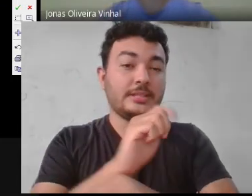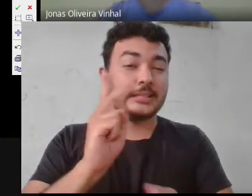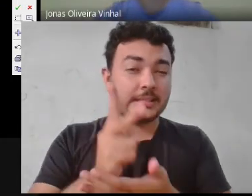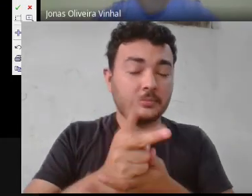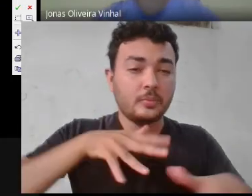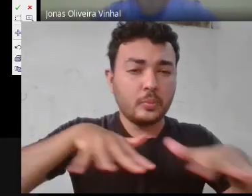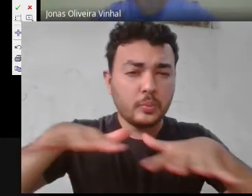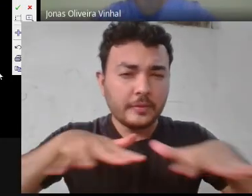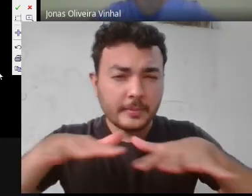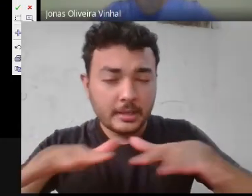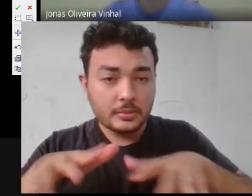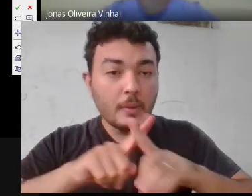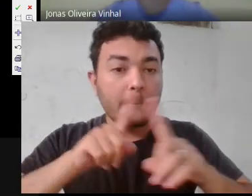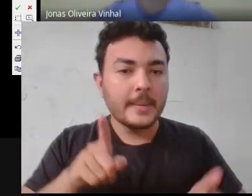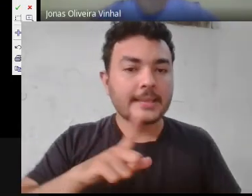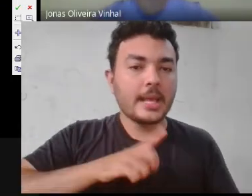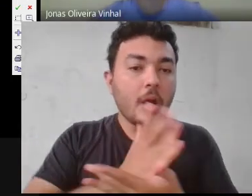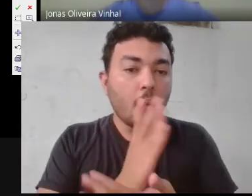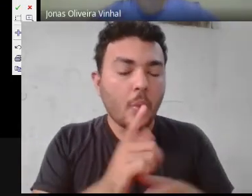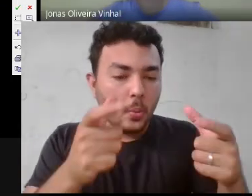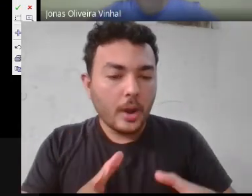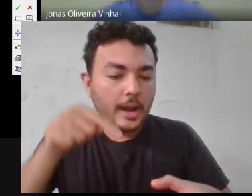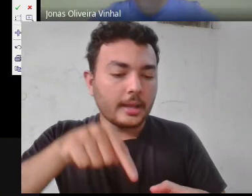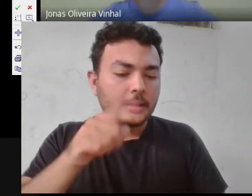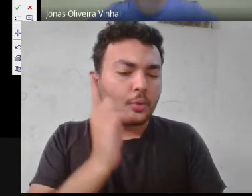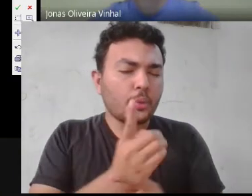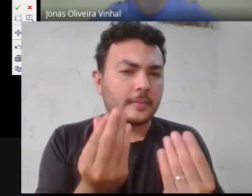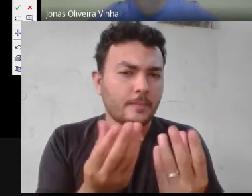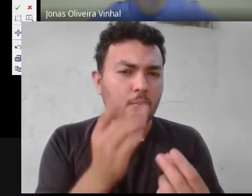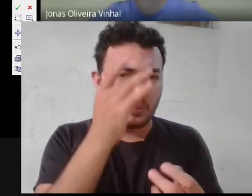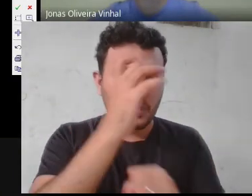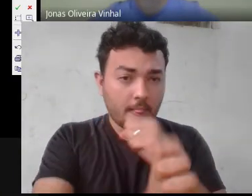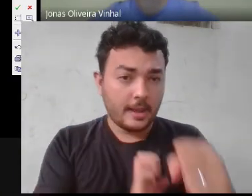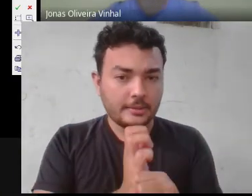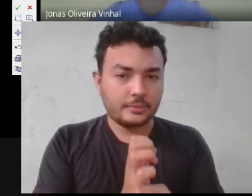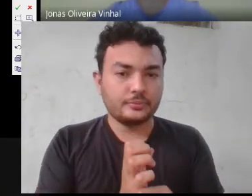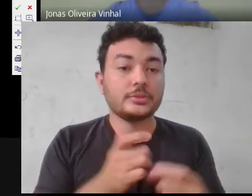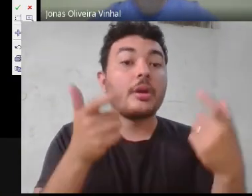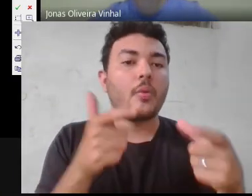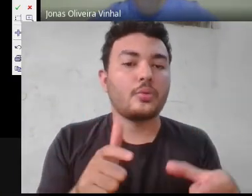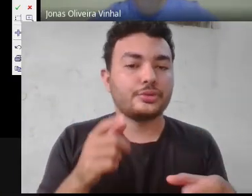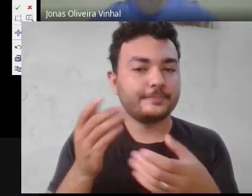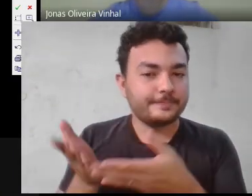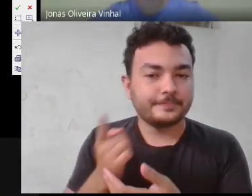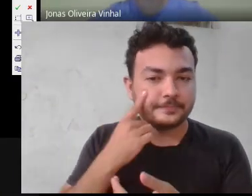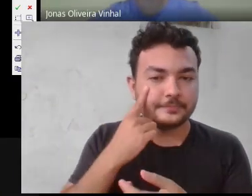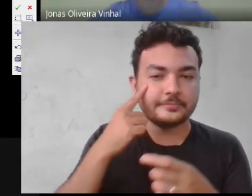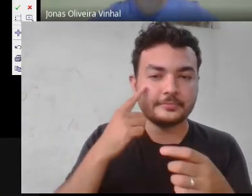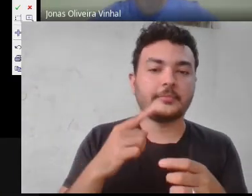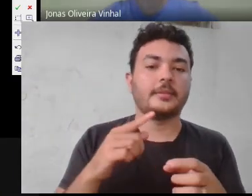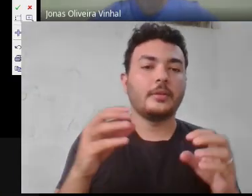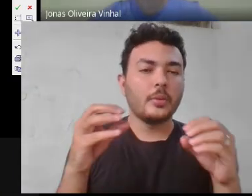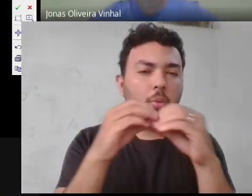mais provável da gente encontrar ele. E essa região mais provável do espaço, no caso de uma ligação covalente, é entre os núcleos dos dois átomos,